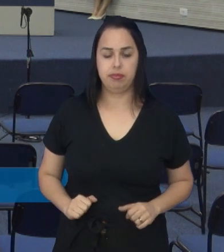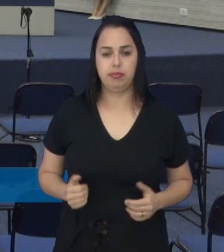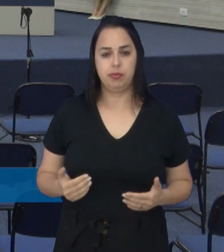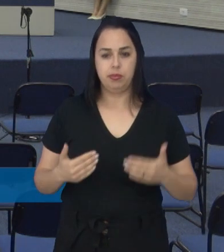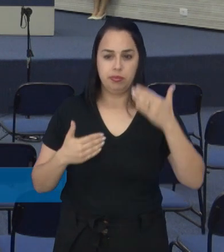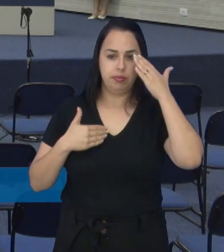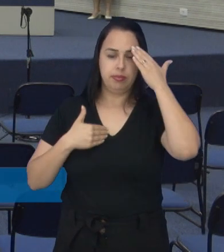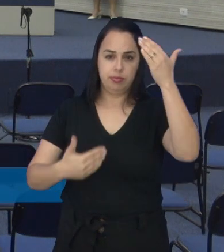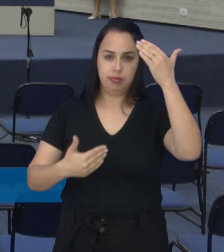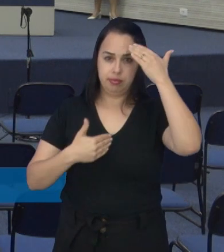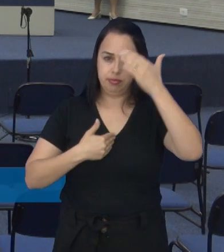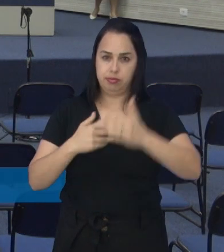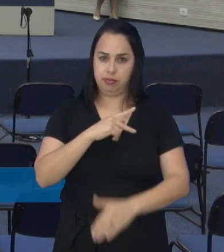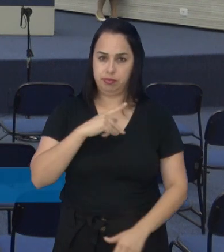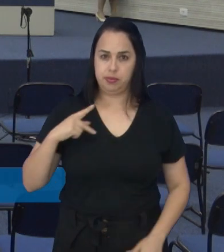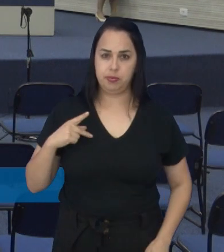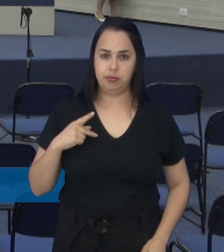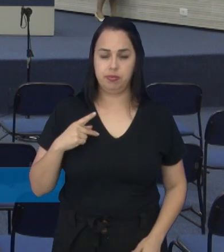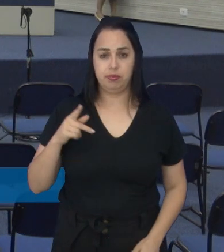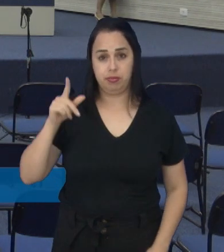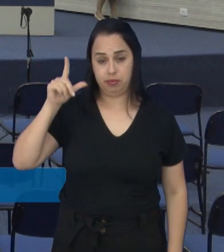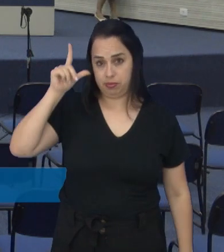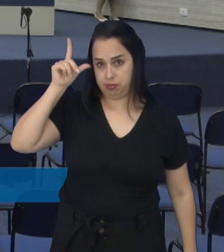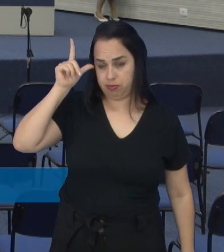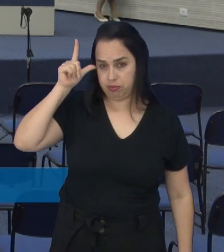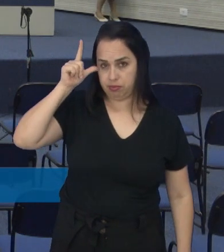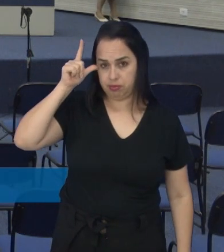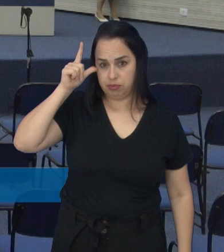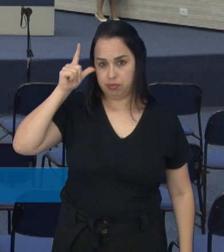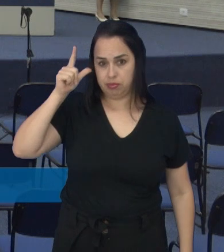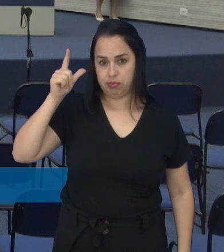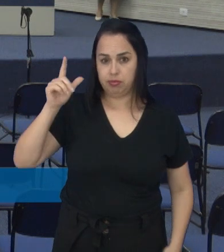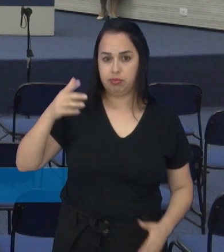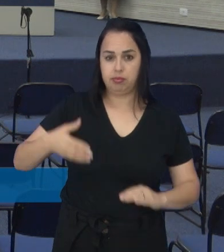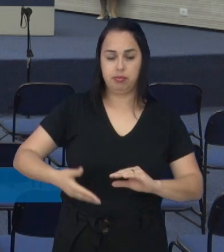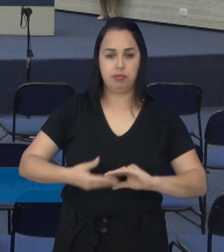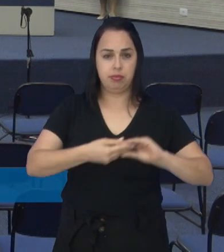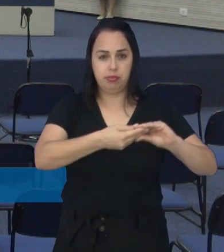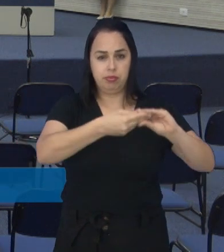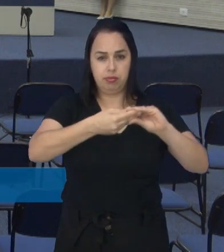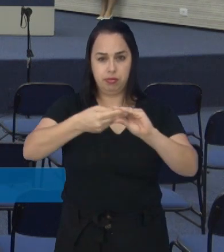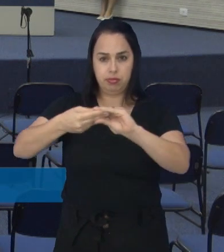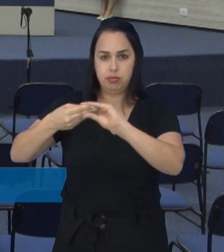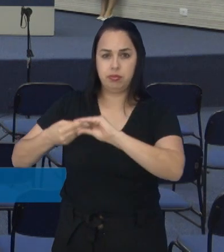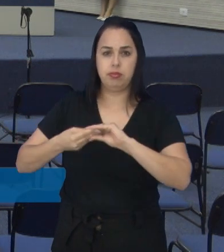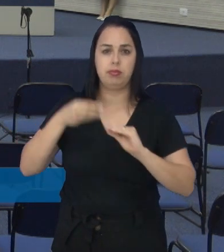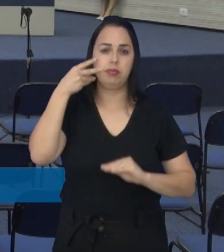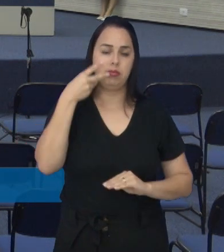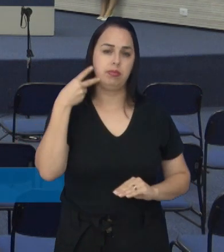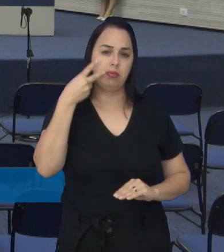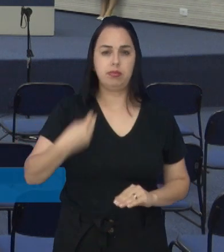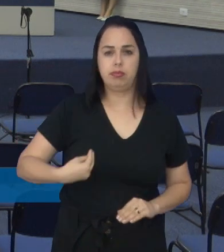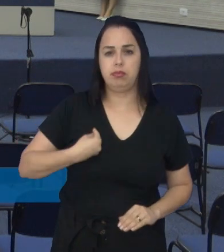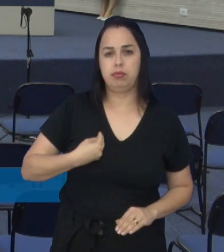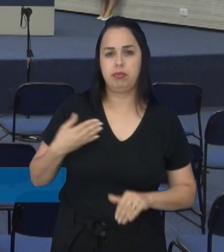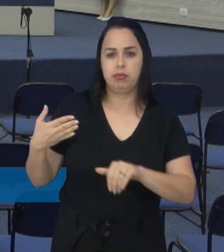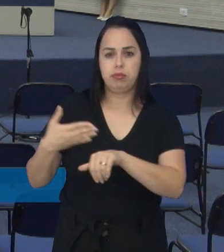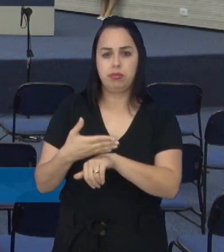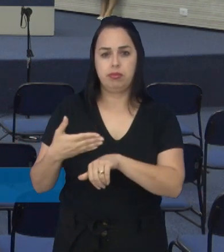Obrigado Presidente Lino quem é o comprimento todos os vereadores aqui presentes